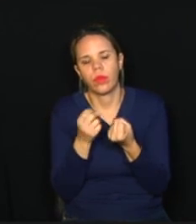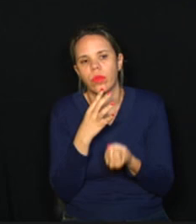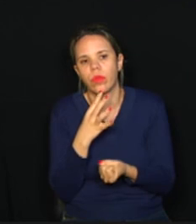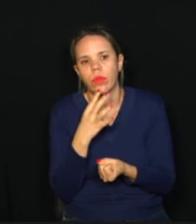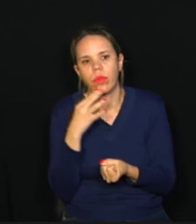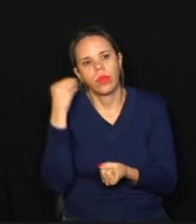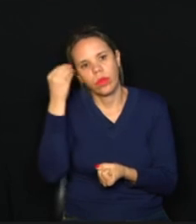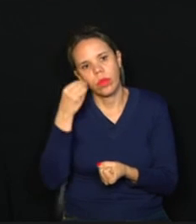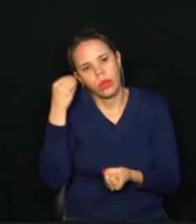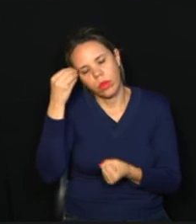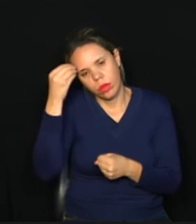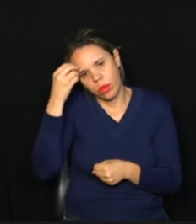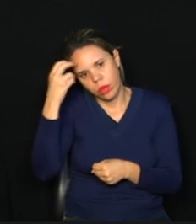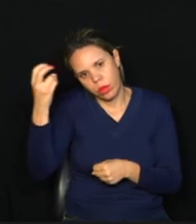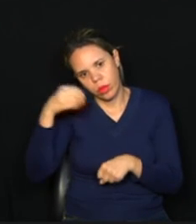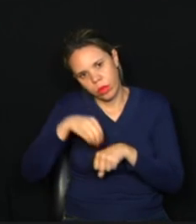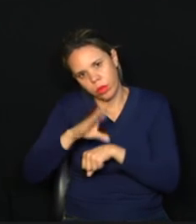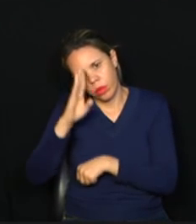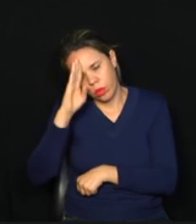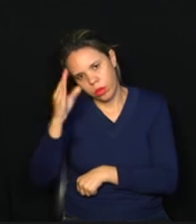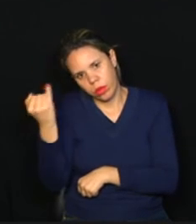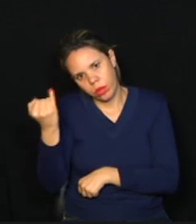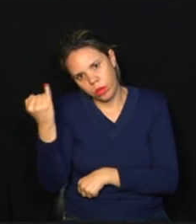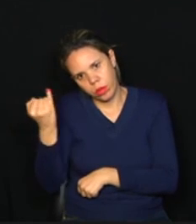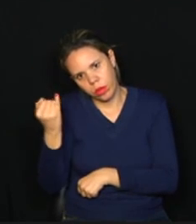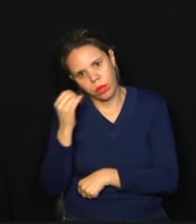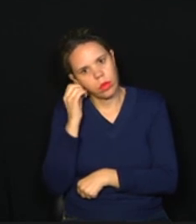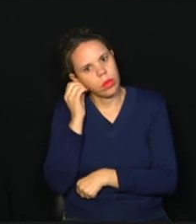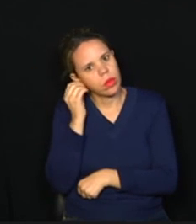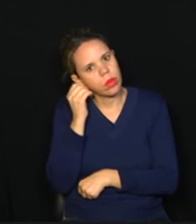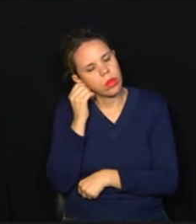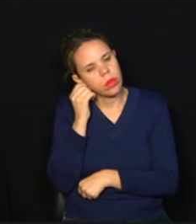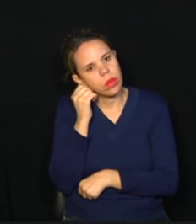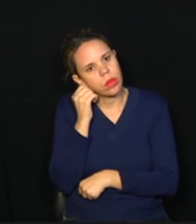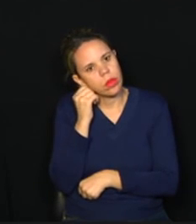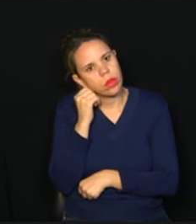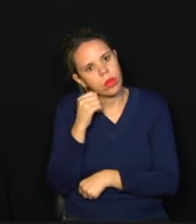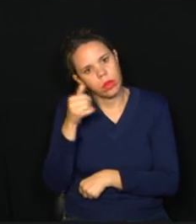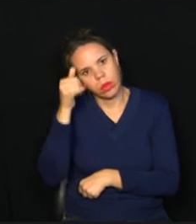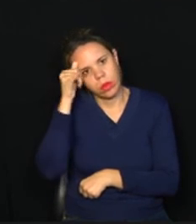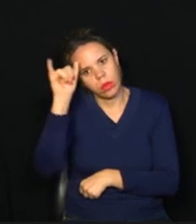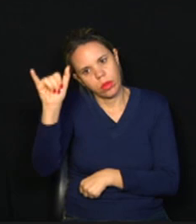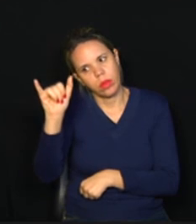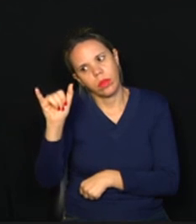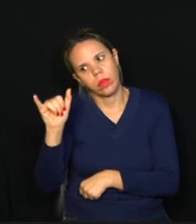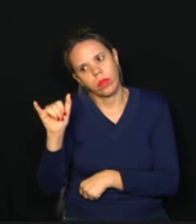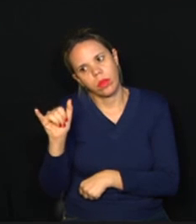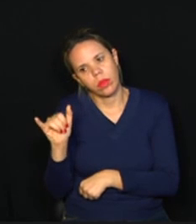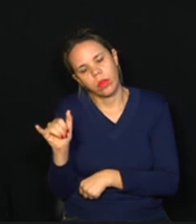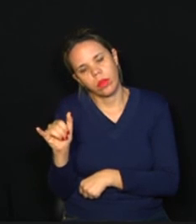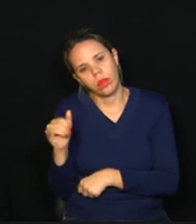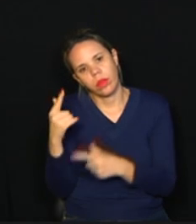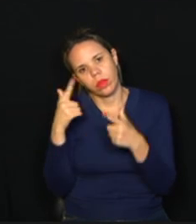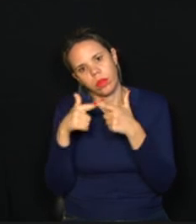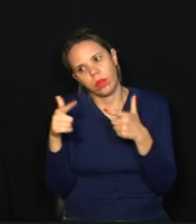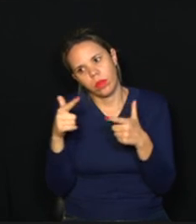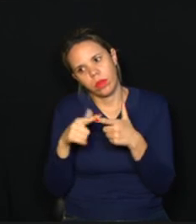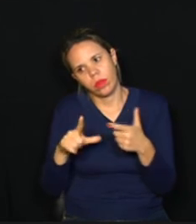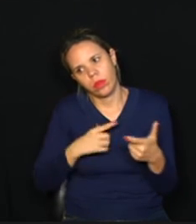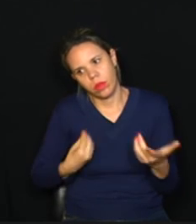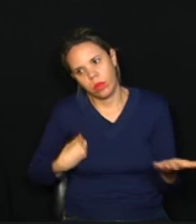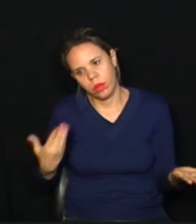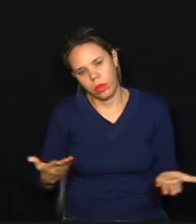conhecimento, a sabedoria como um instrumento fundamental para combater, né, as dificuldades que nós temos nos